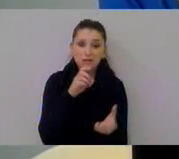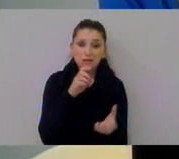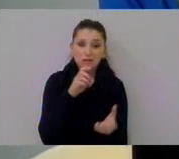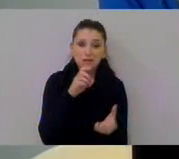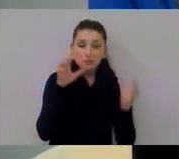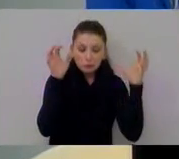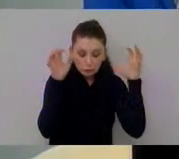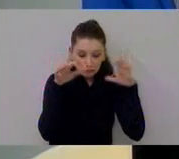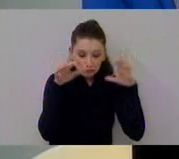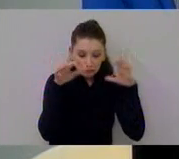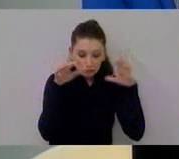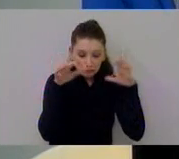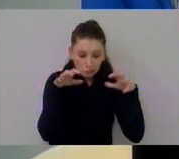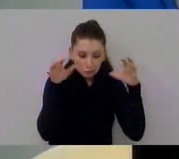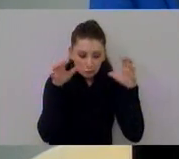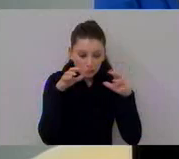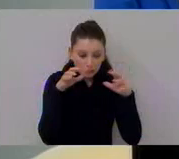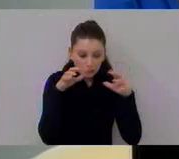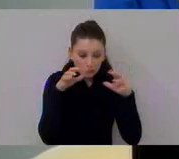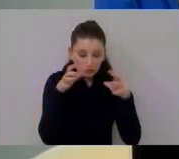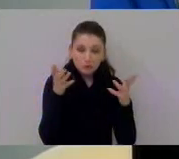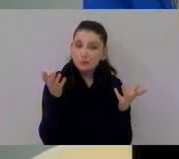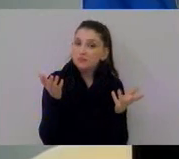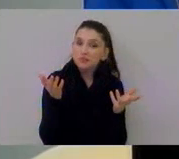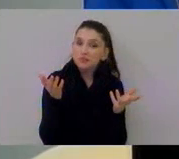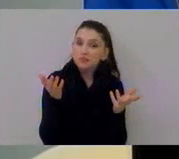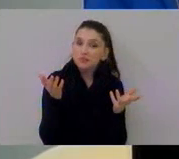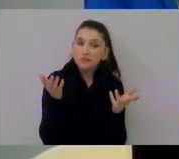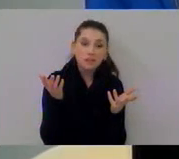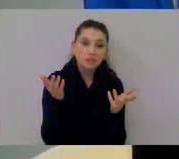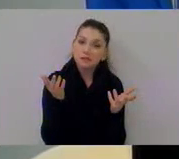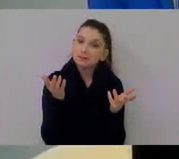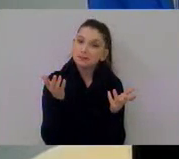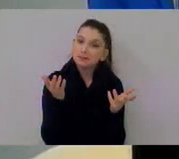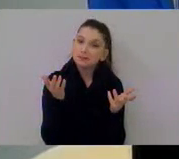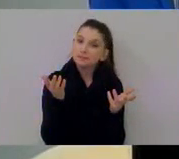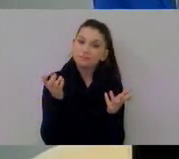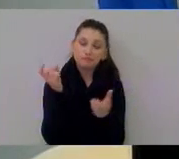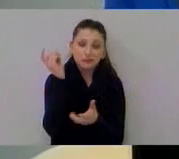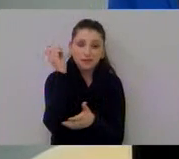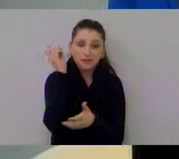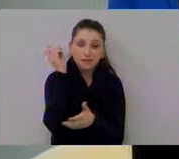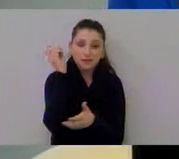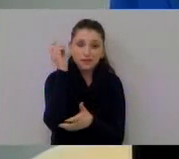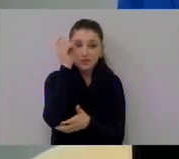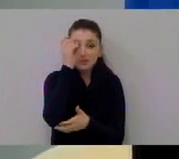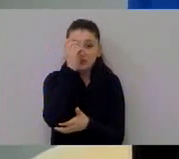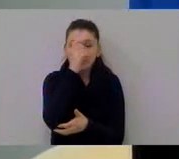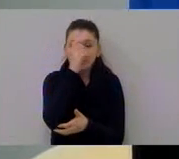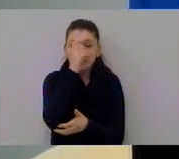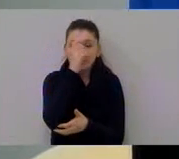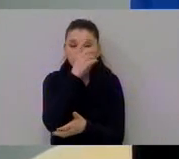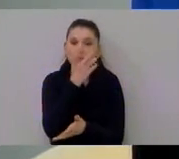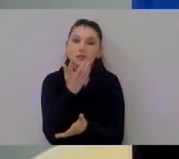não escoa a dificuldade de poder